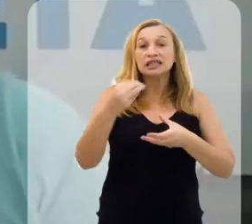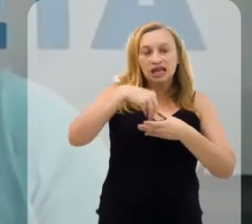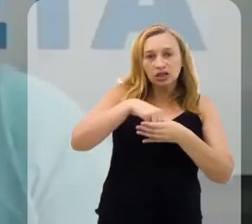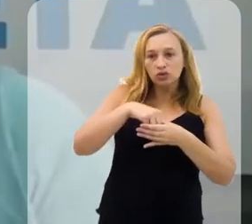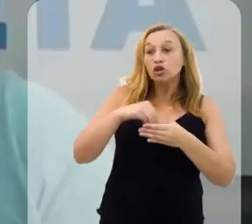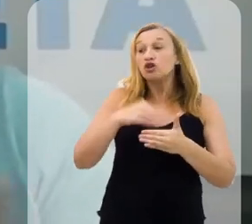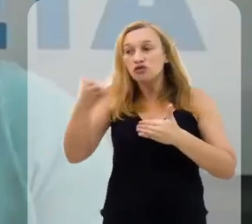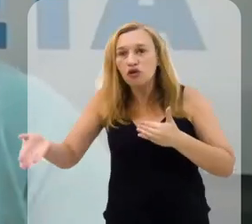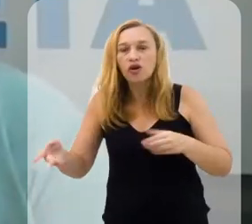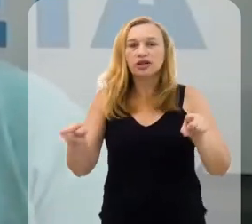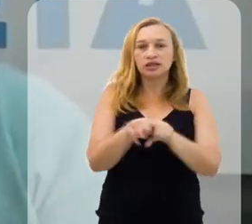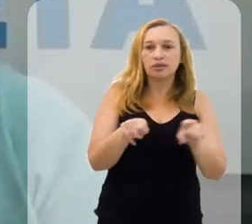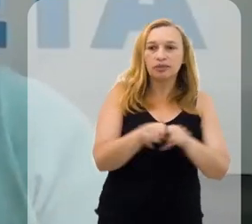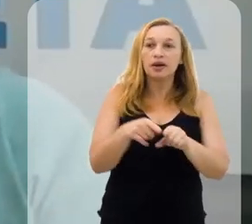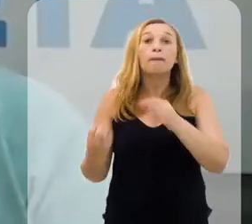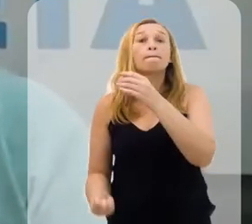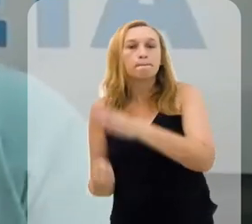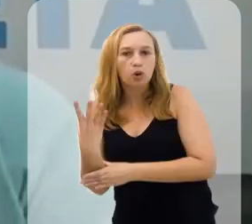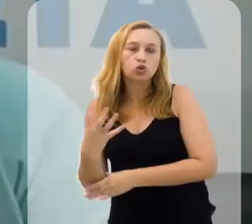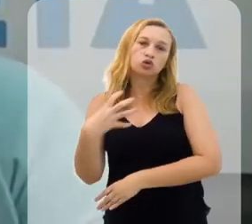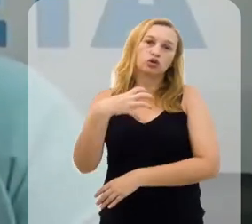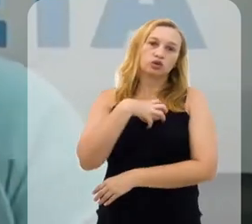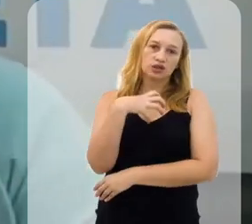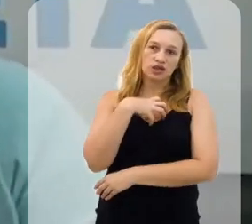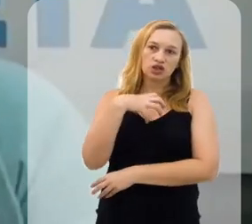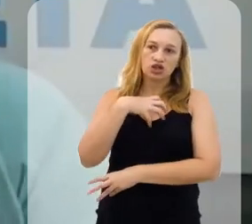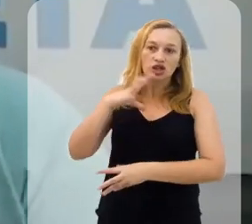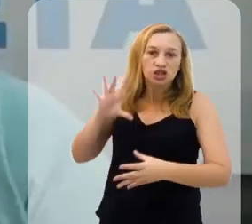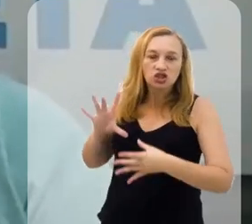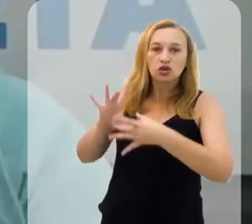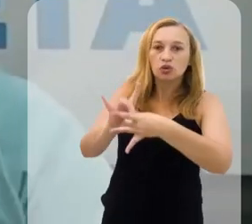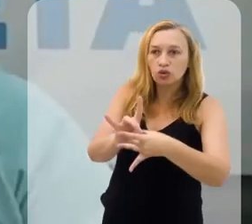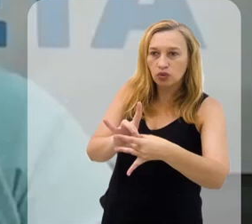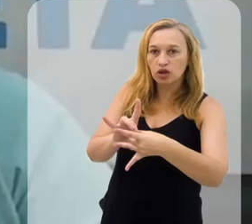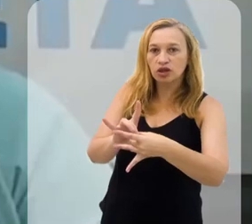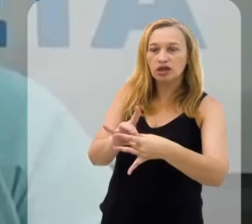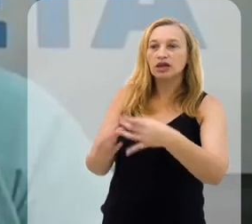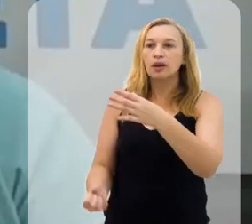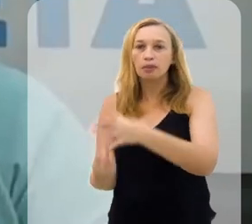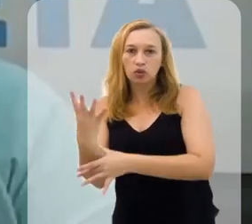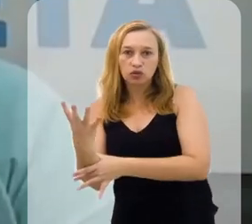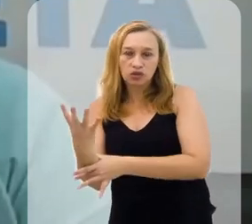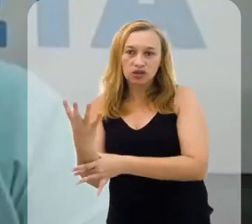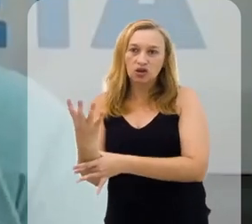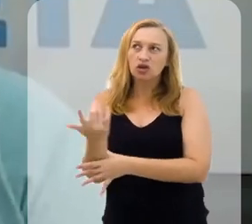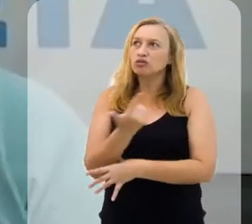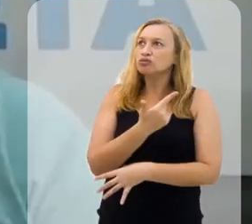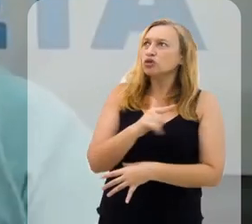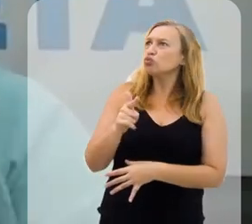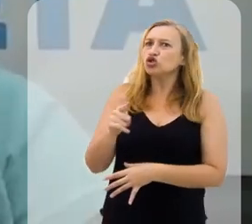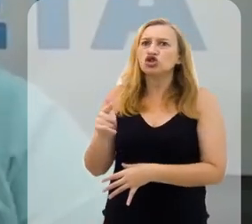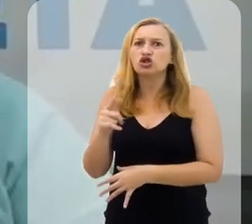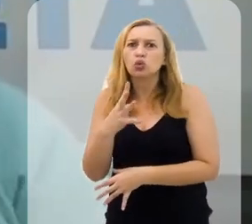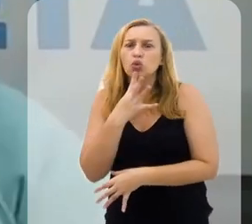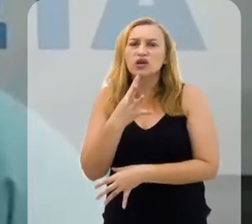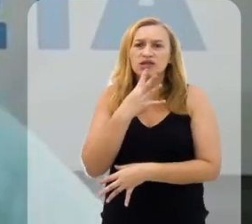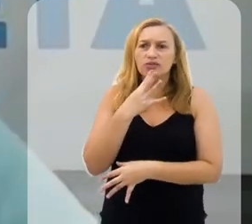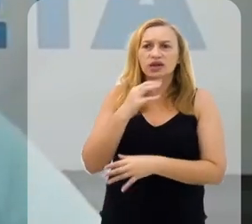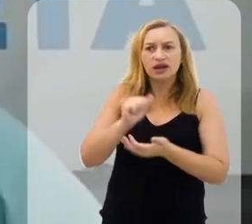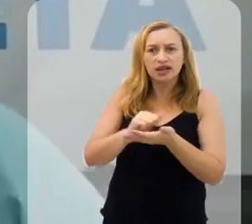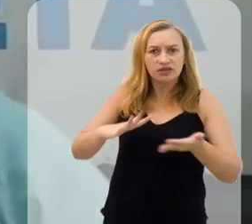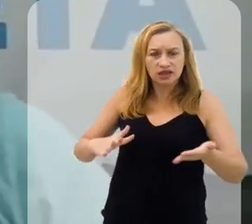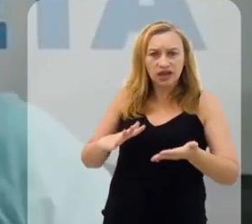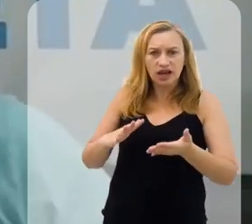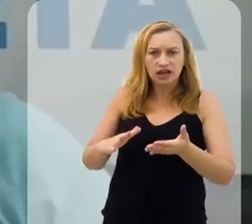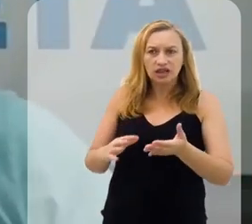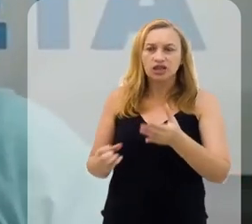assim, né? Dentro, mas fora também, no sentido da produção, né? Se inserir no ambiente produtivo efetivamente. Não havia um